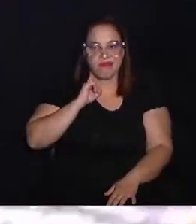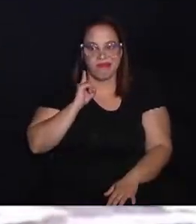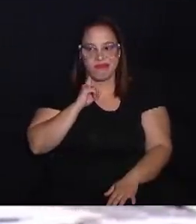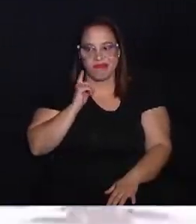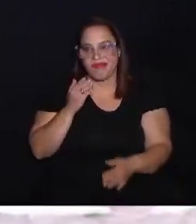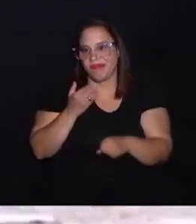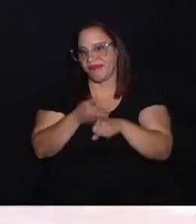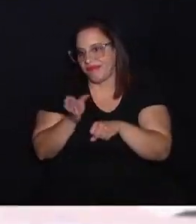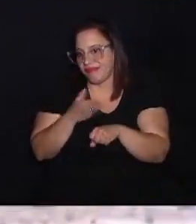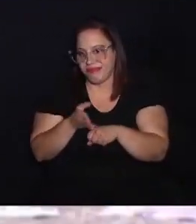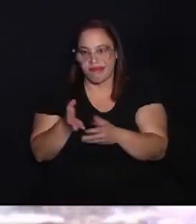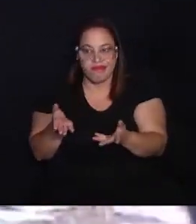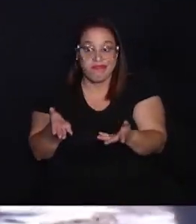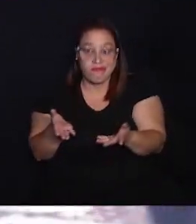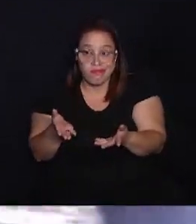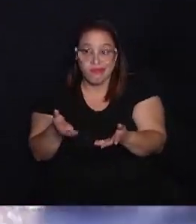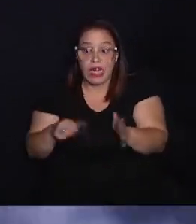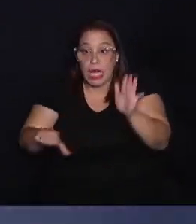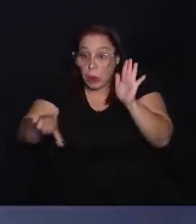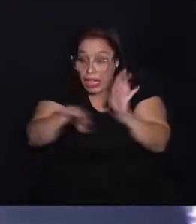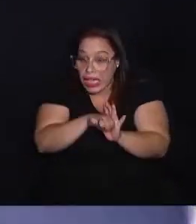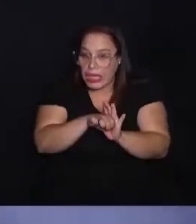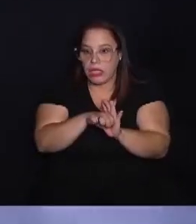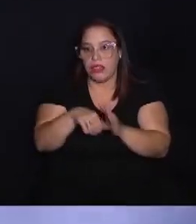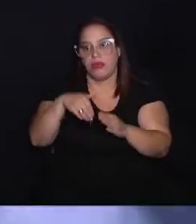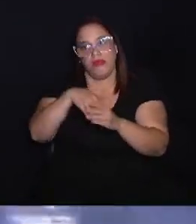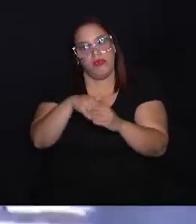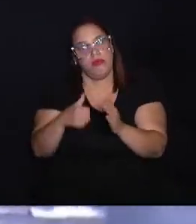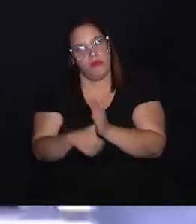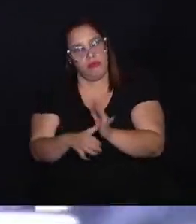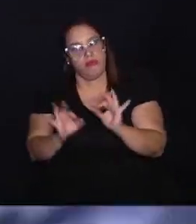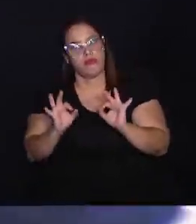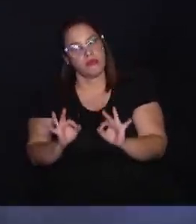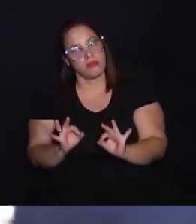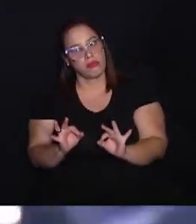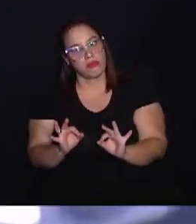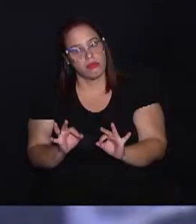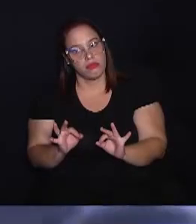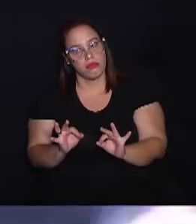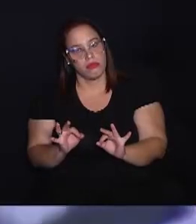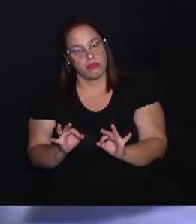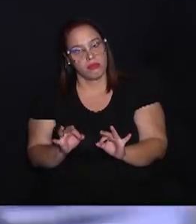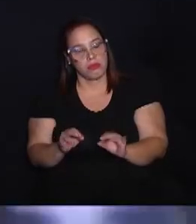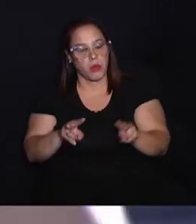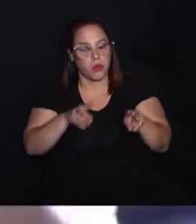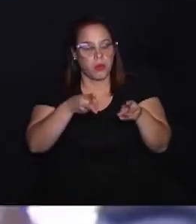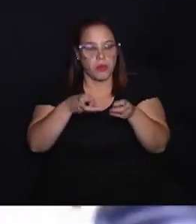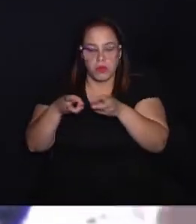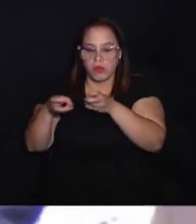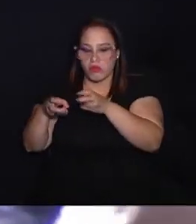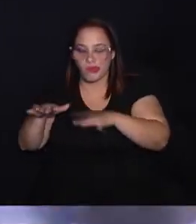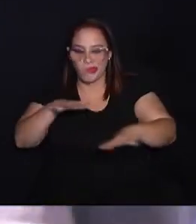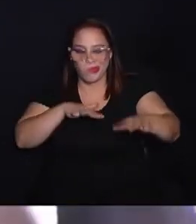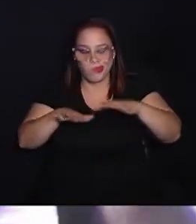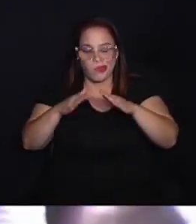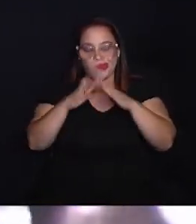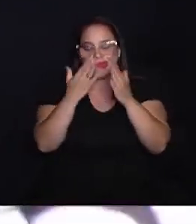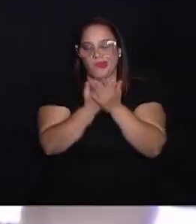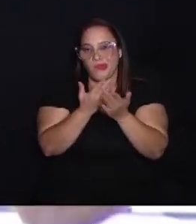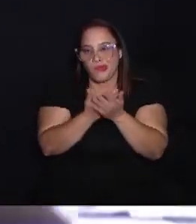catatreco fizeram a limpeza das ruas e calçadas dos locais de votação. Também outra informação importante para a gente passar